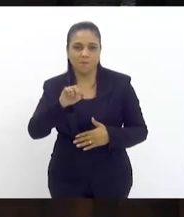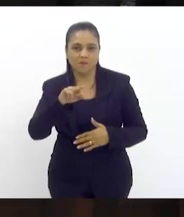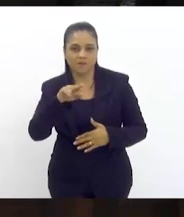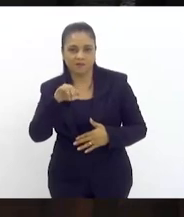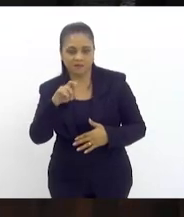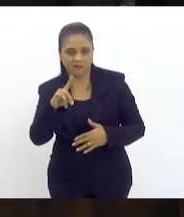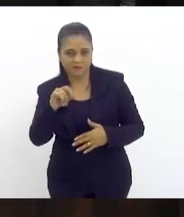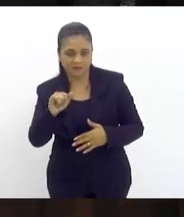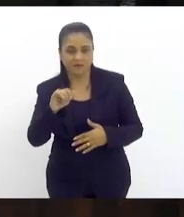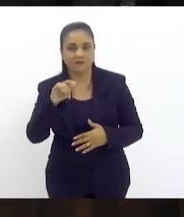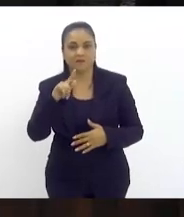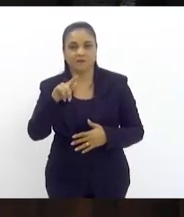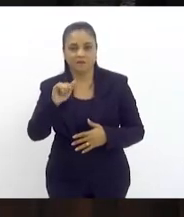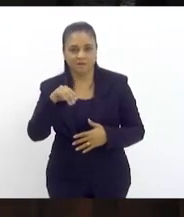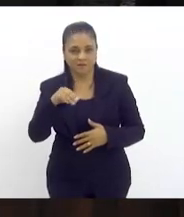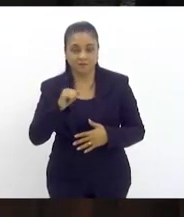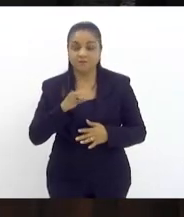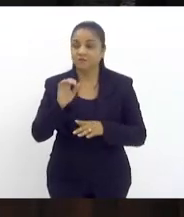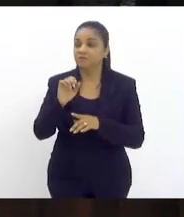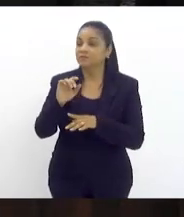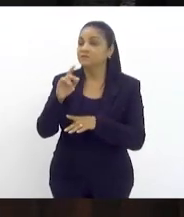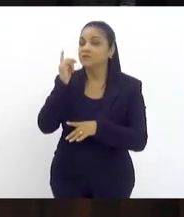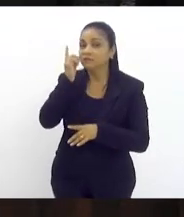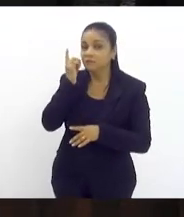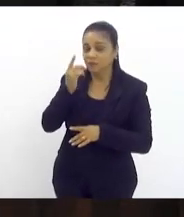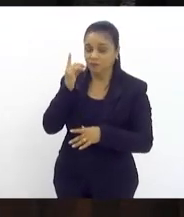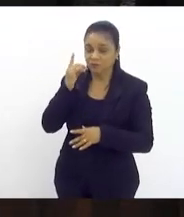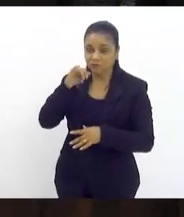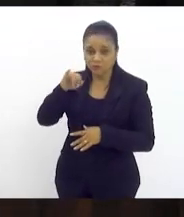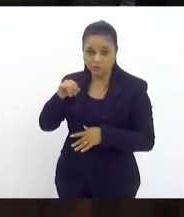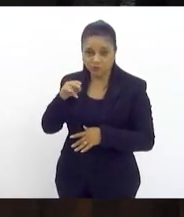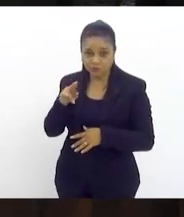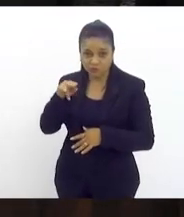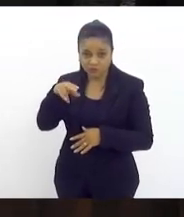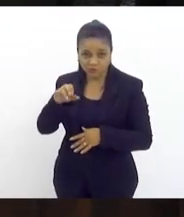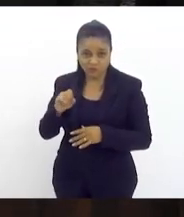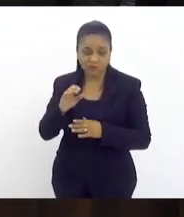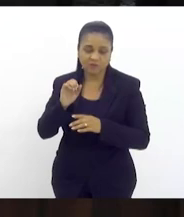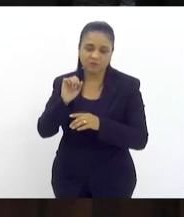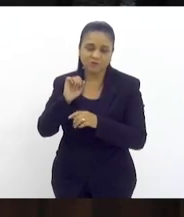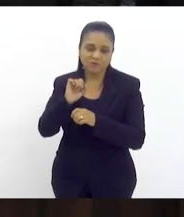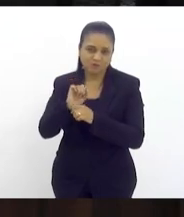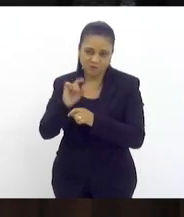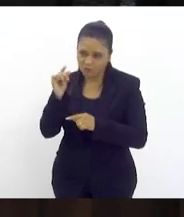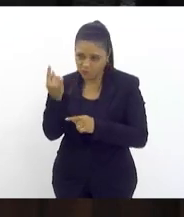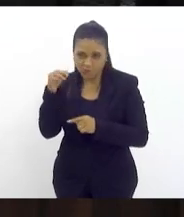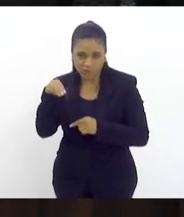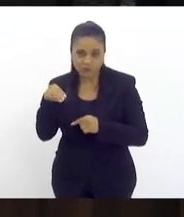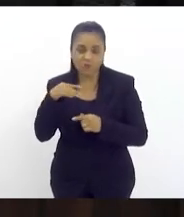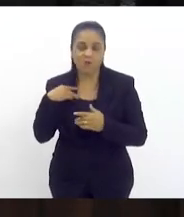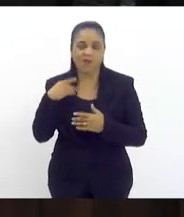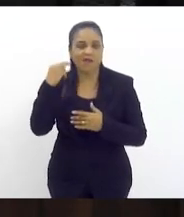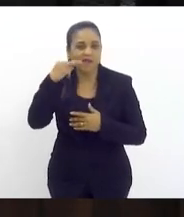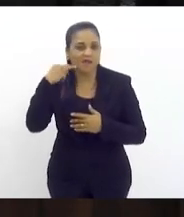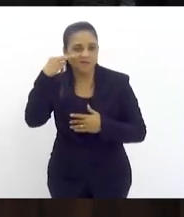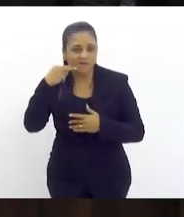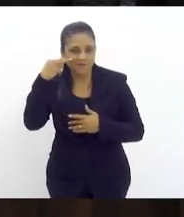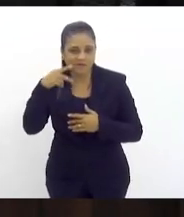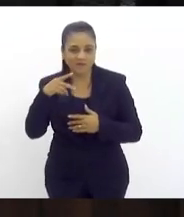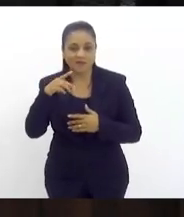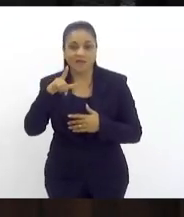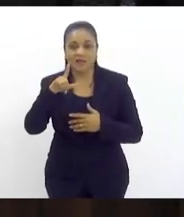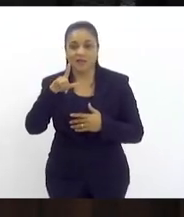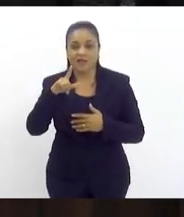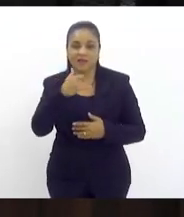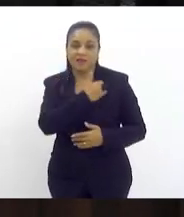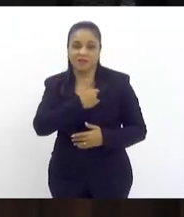Deputado Júlio, só um minuto, por favor. Gostaria de registrar a presença da nossa vereadora de São João do Meriti, Letícia Costa, aqui